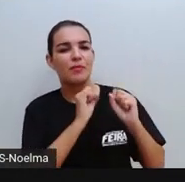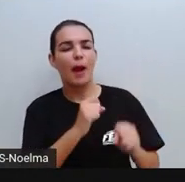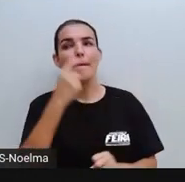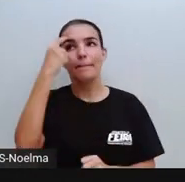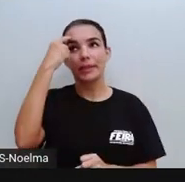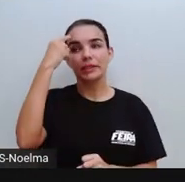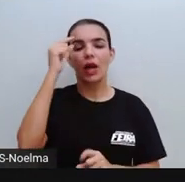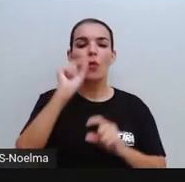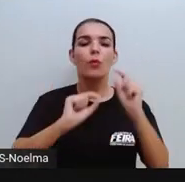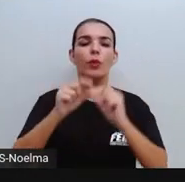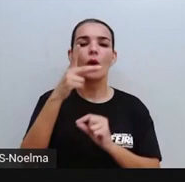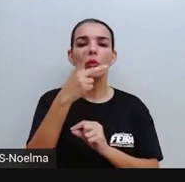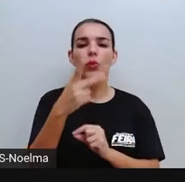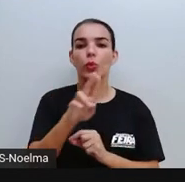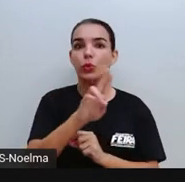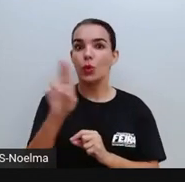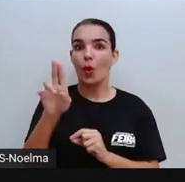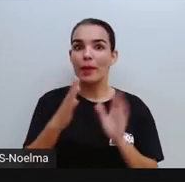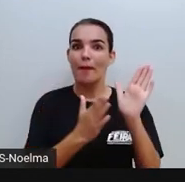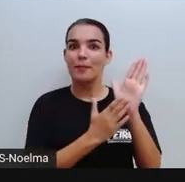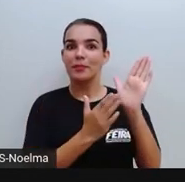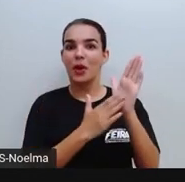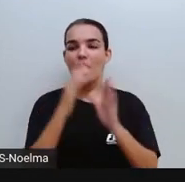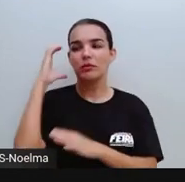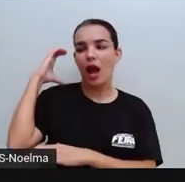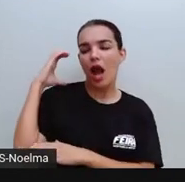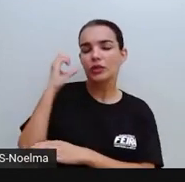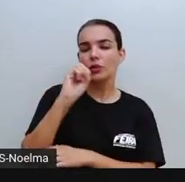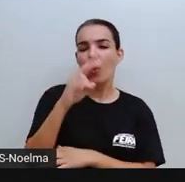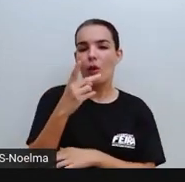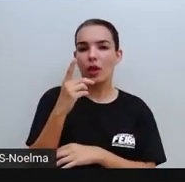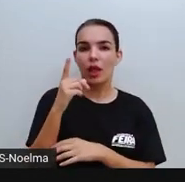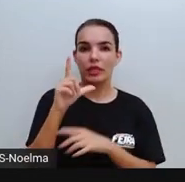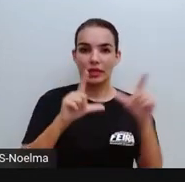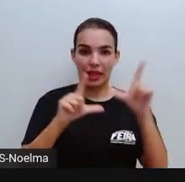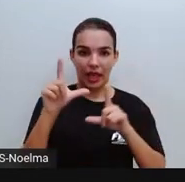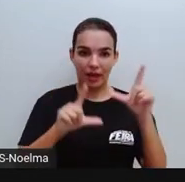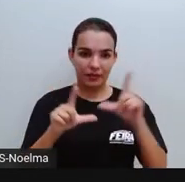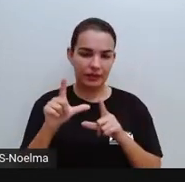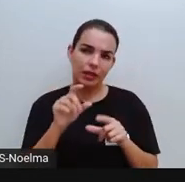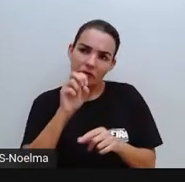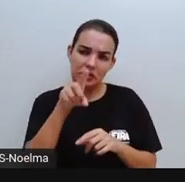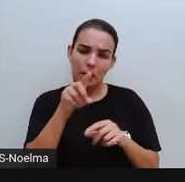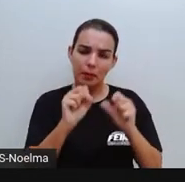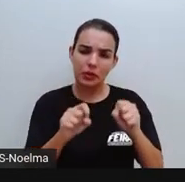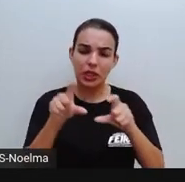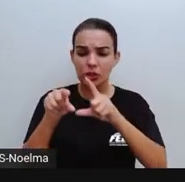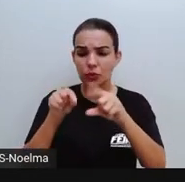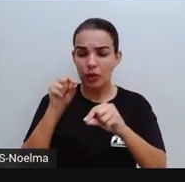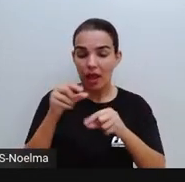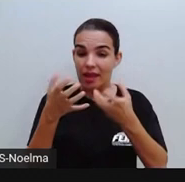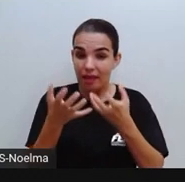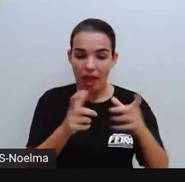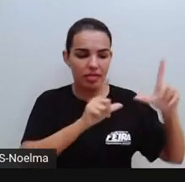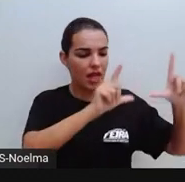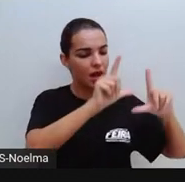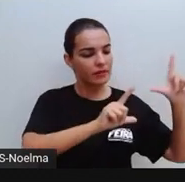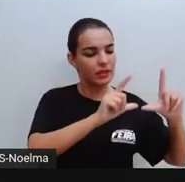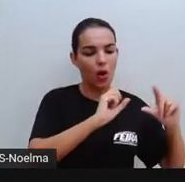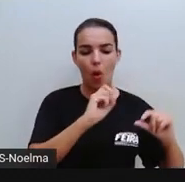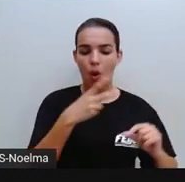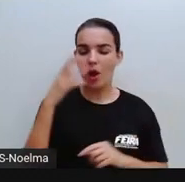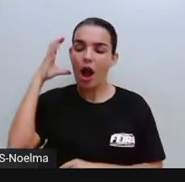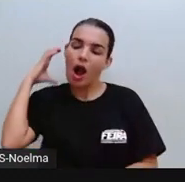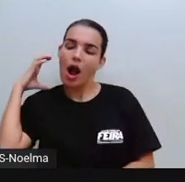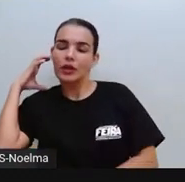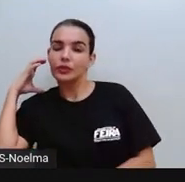você pode pensar em um nome para o seu programa de rádio hoje TV Então você vai Decide aí se você quer um pensar em um programa de